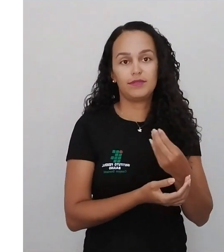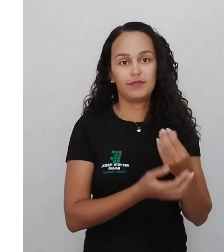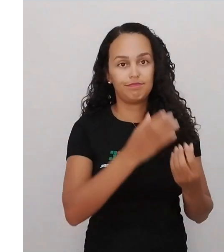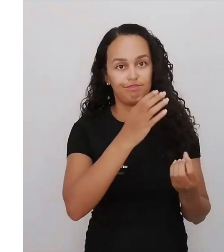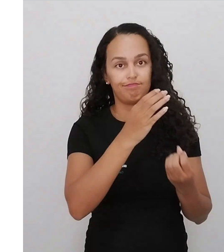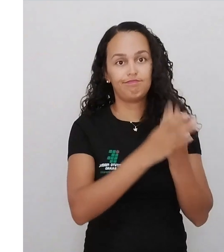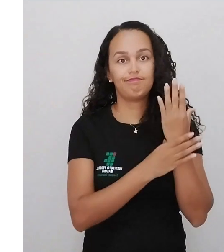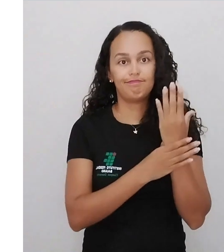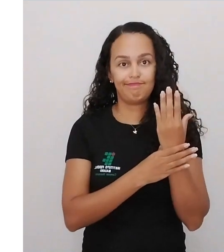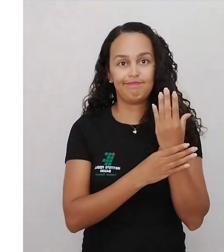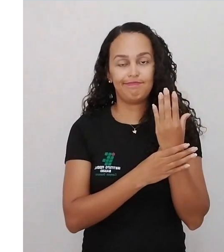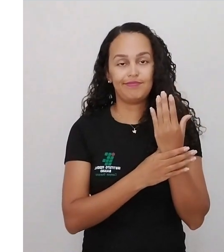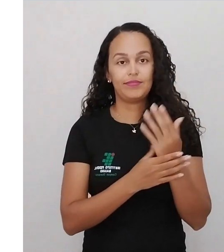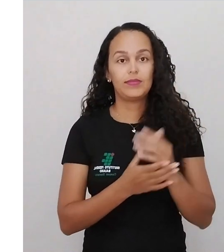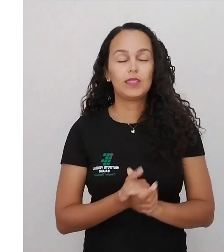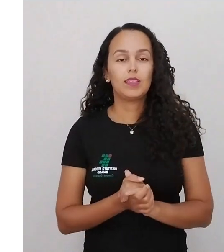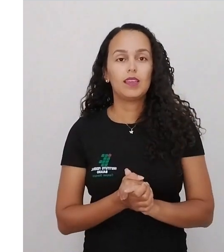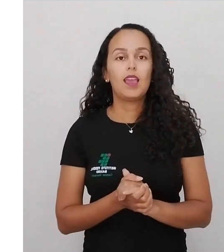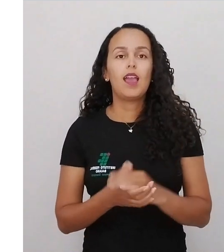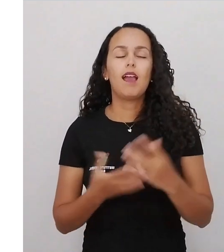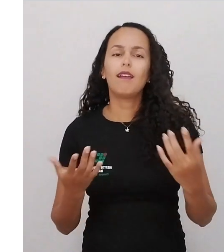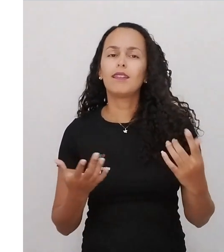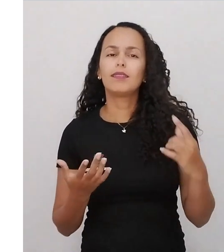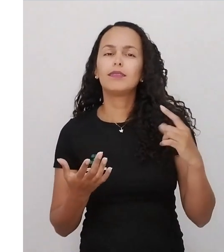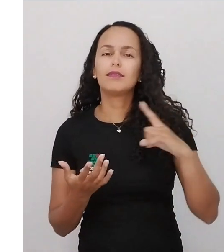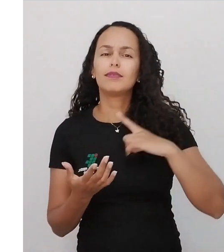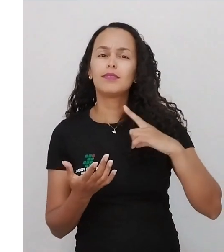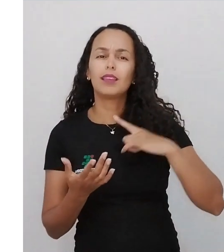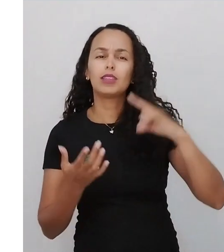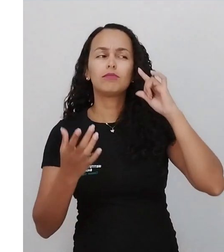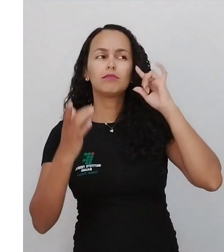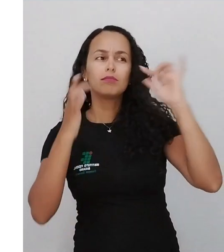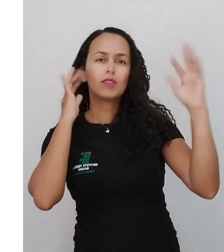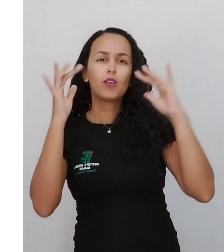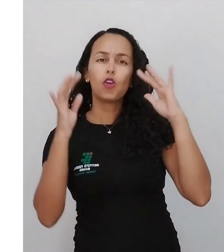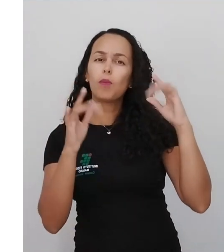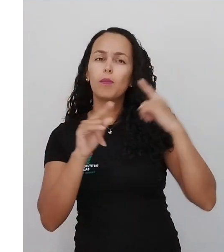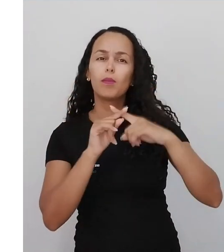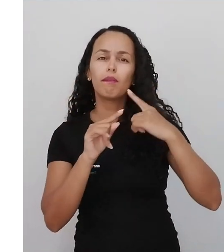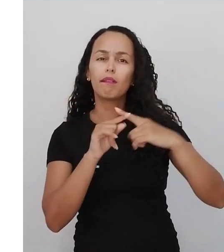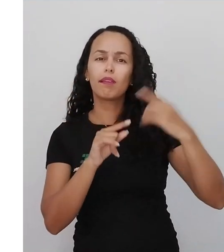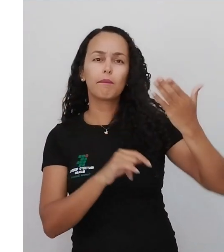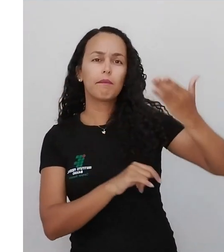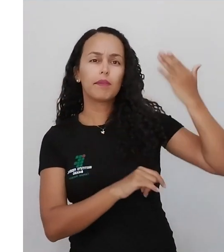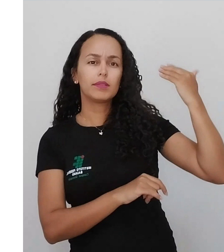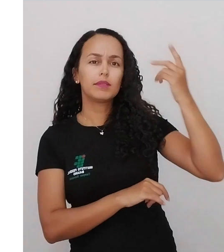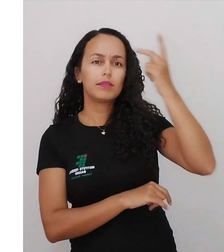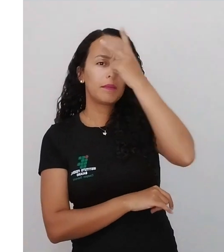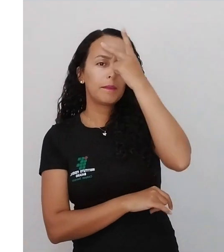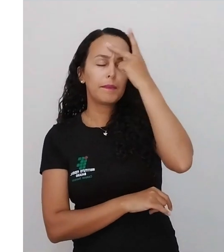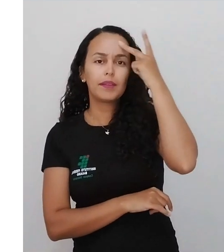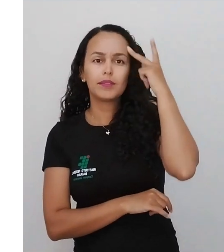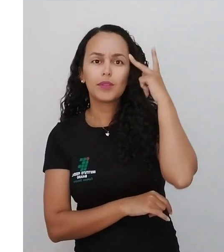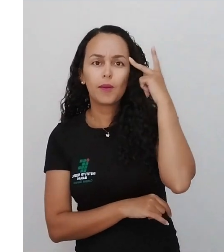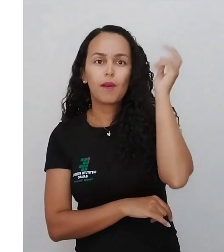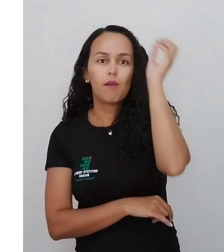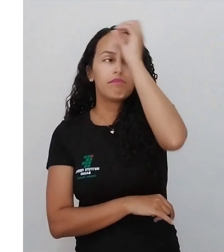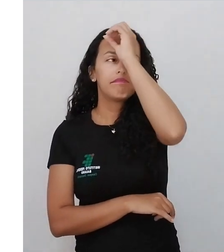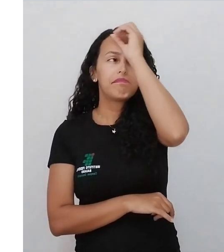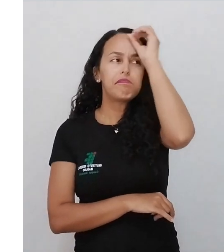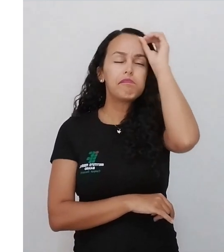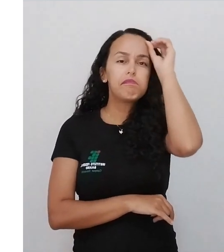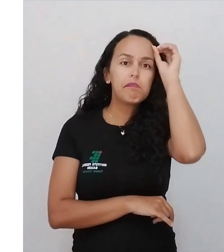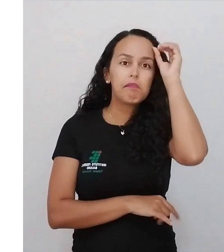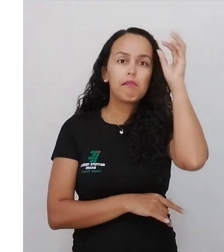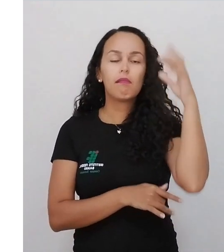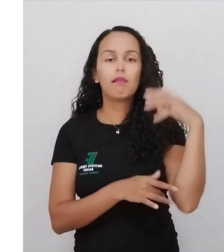fazer reflexão. Por que as pessoas estavam, tranquilas sobre pensar sobre como a vida havia surgido? Por